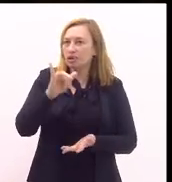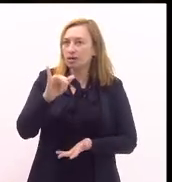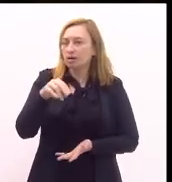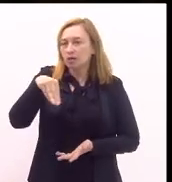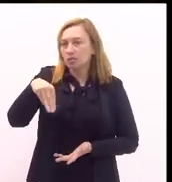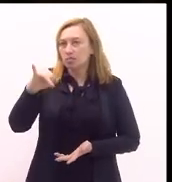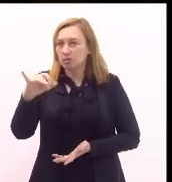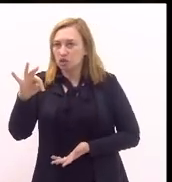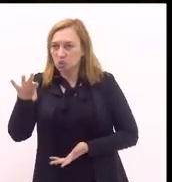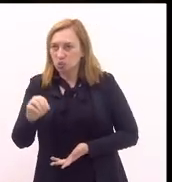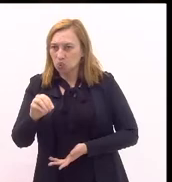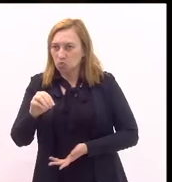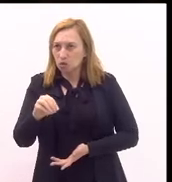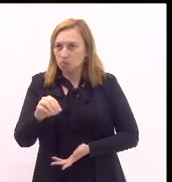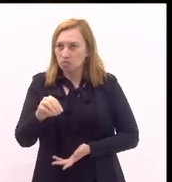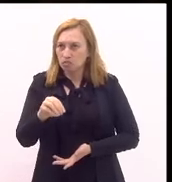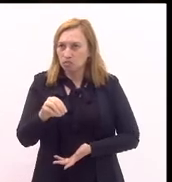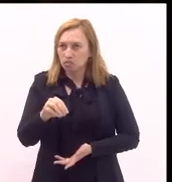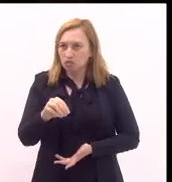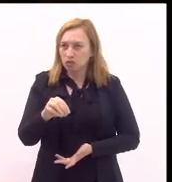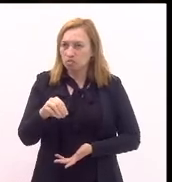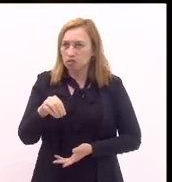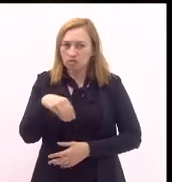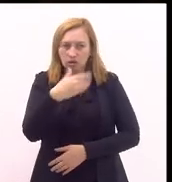esquerdo Benedita da Silva